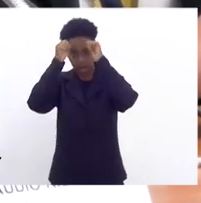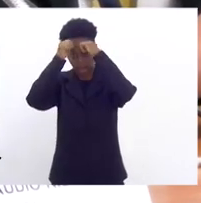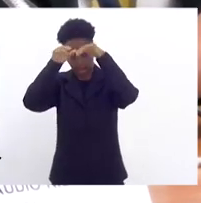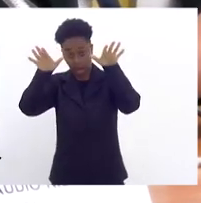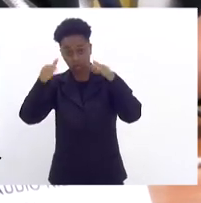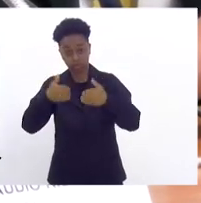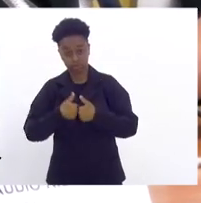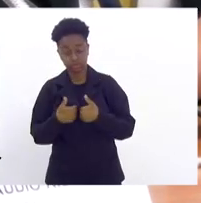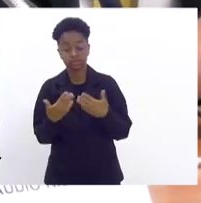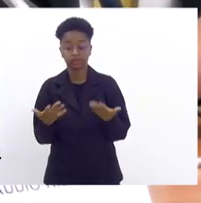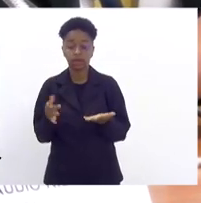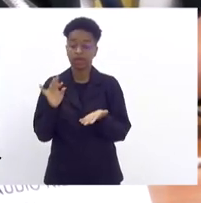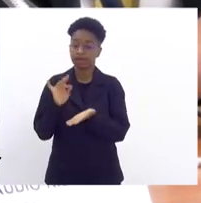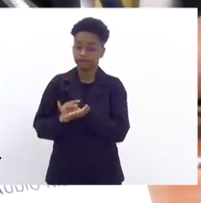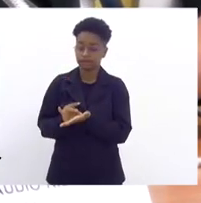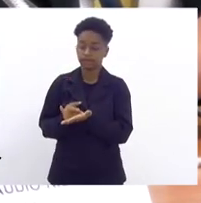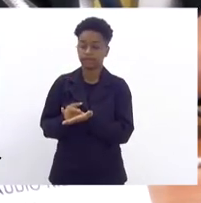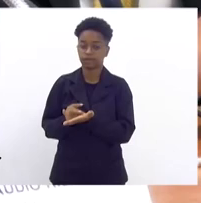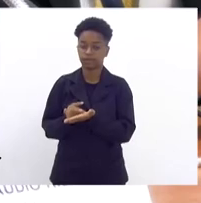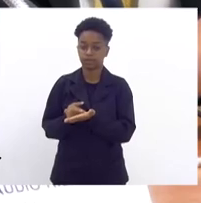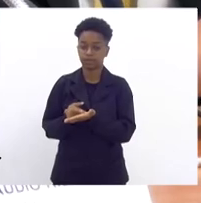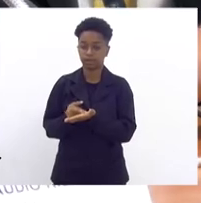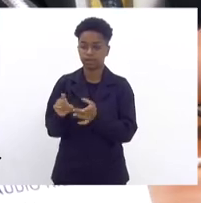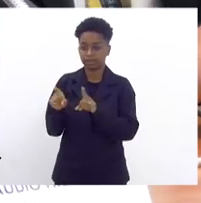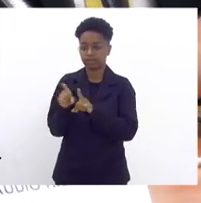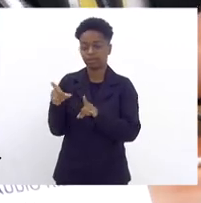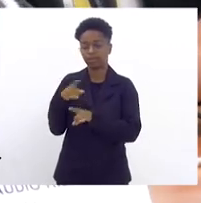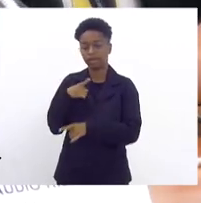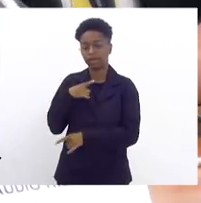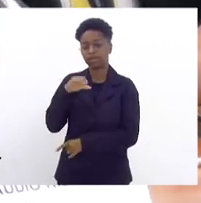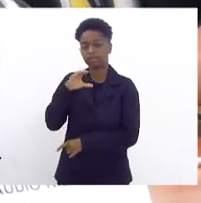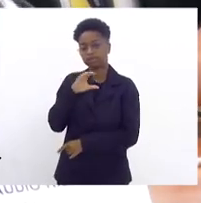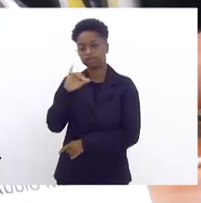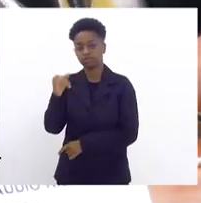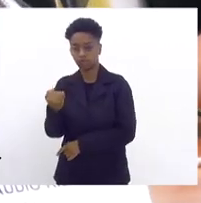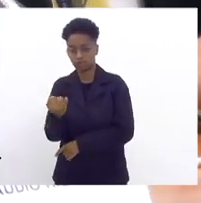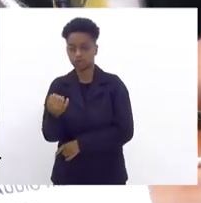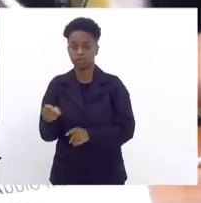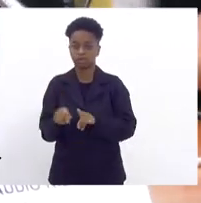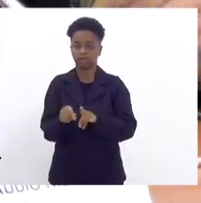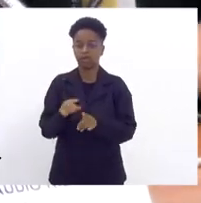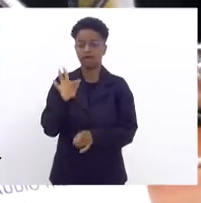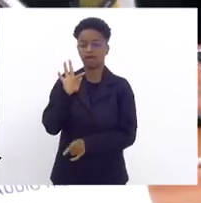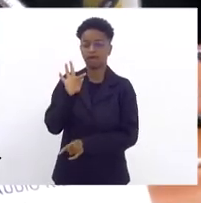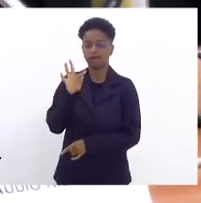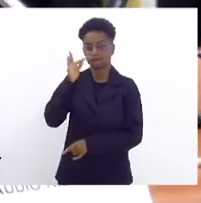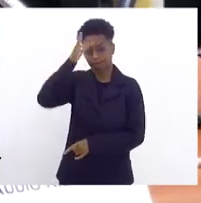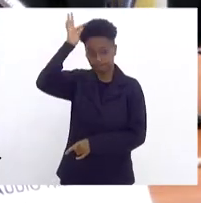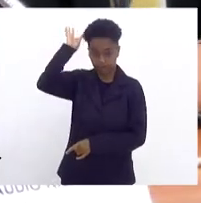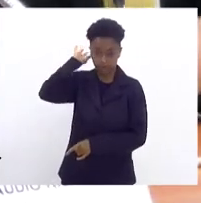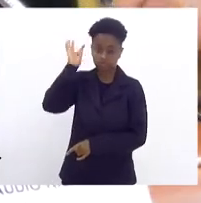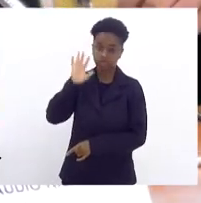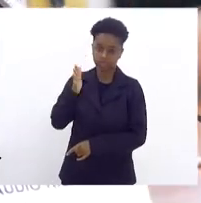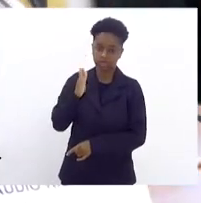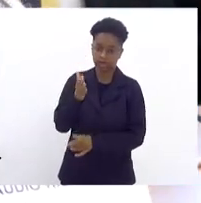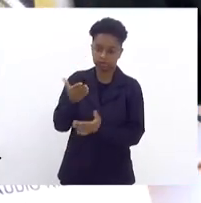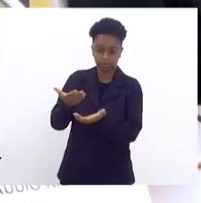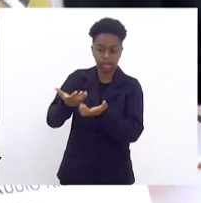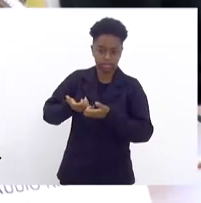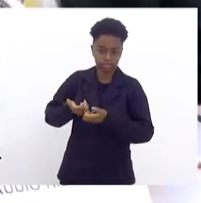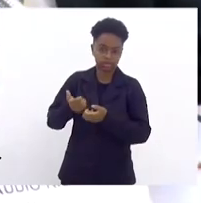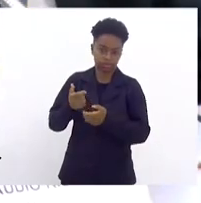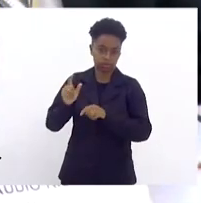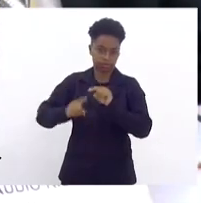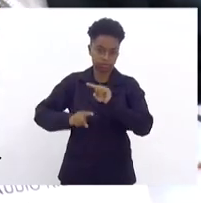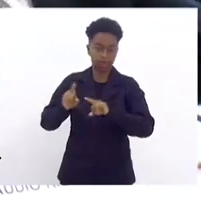de fato ainda passa para ccj nosso Deputado Fred Pacheco deve estar recebendo por lá já mas tá pegando